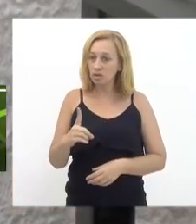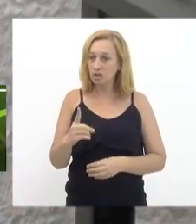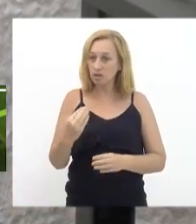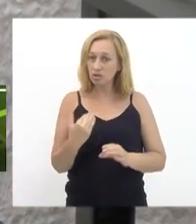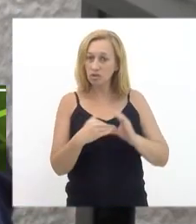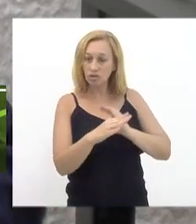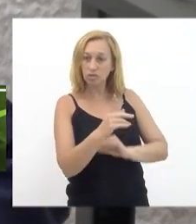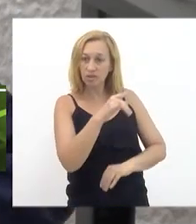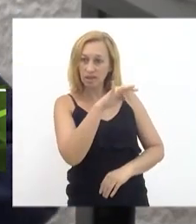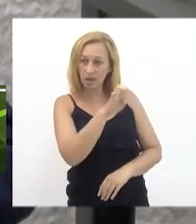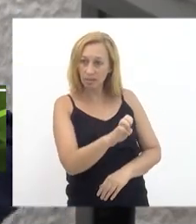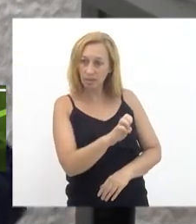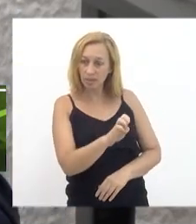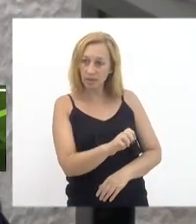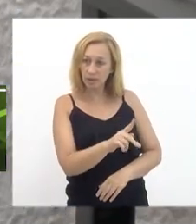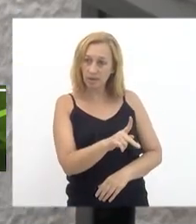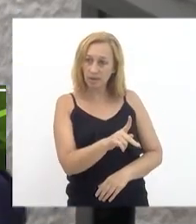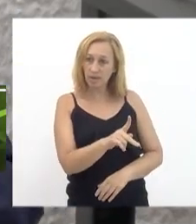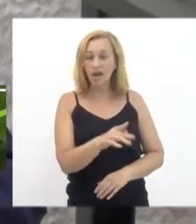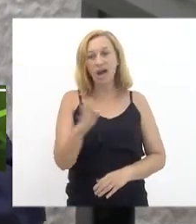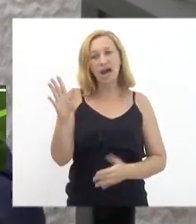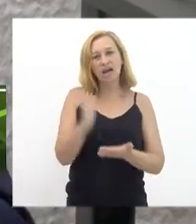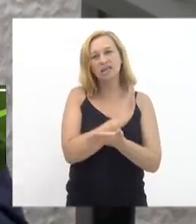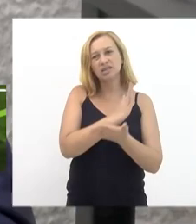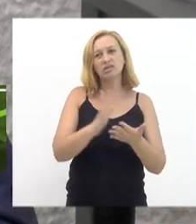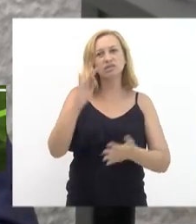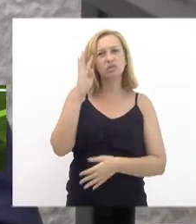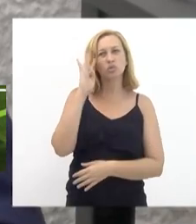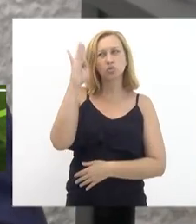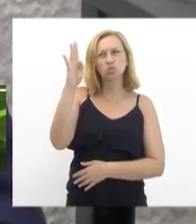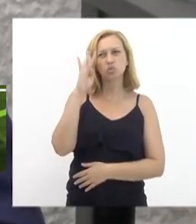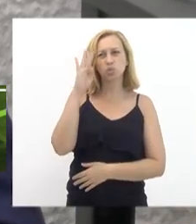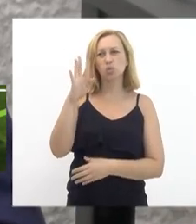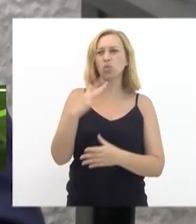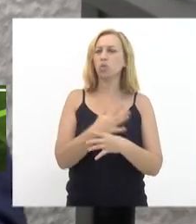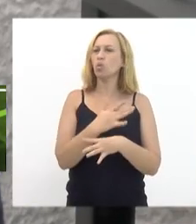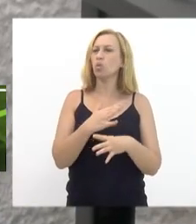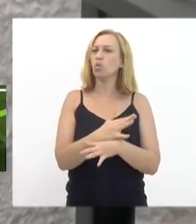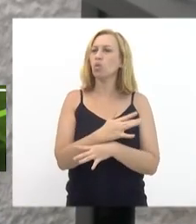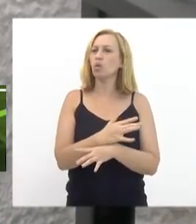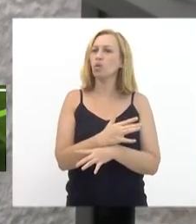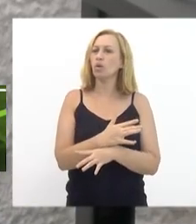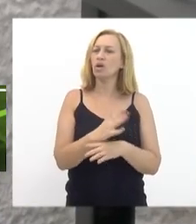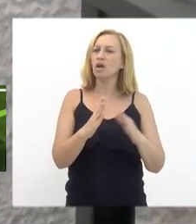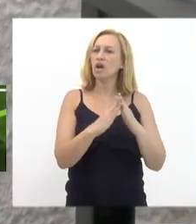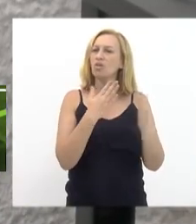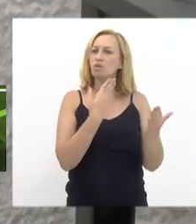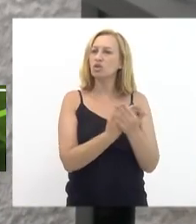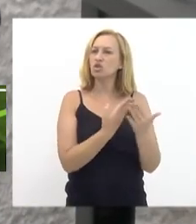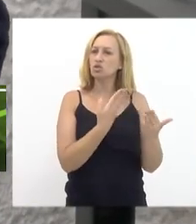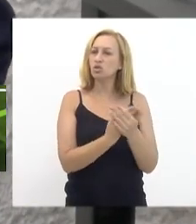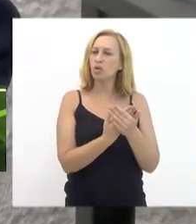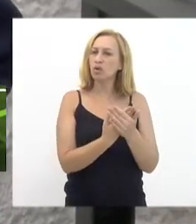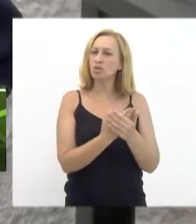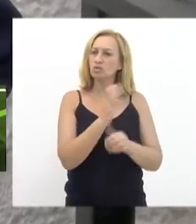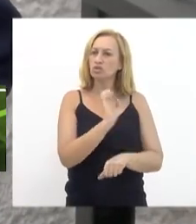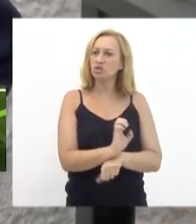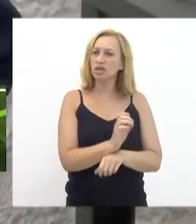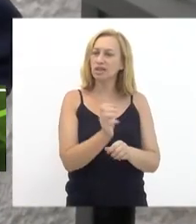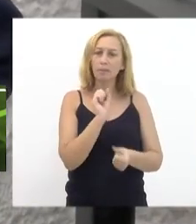servir às vezes o sonho daquela cidade é uma escola do estado que está